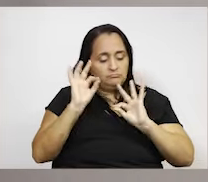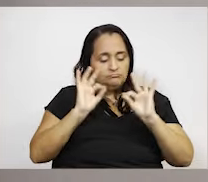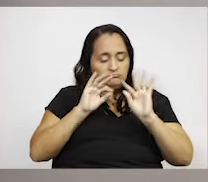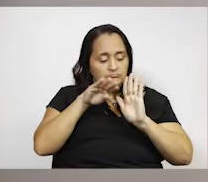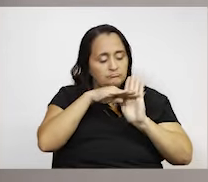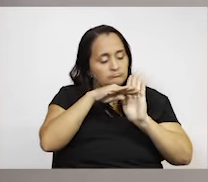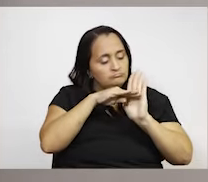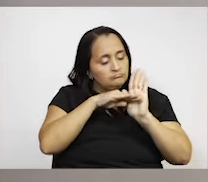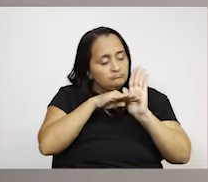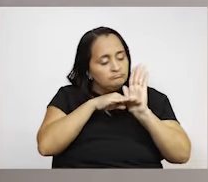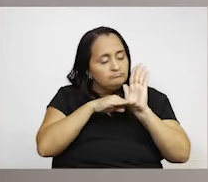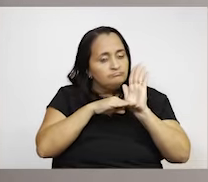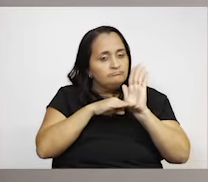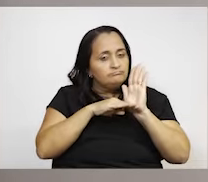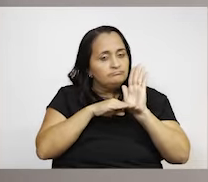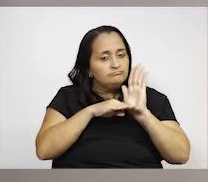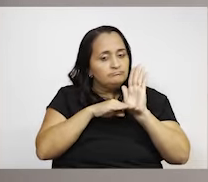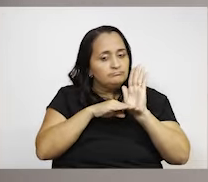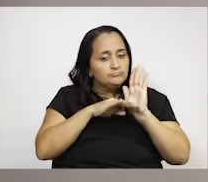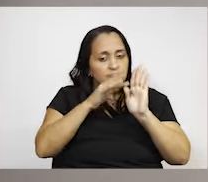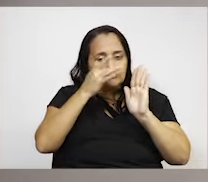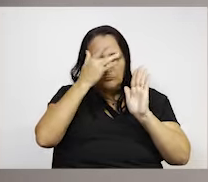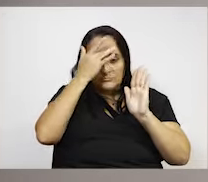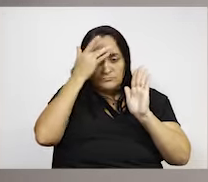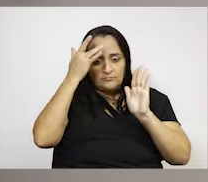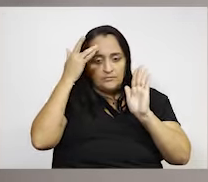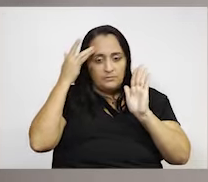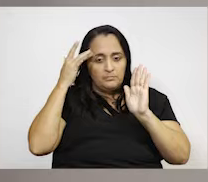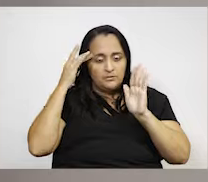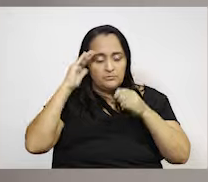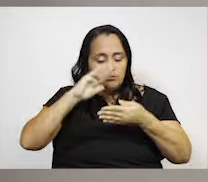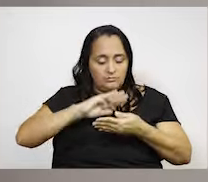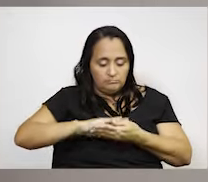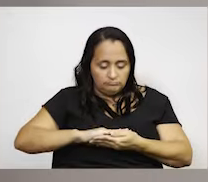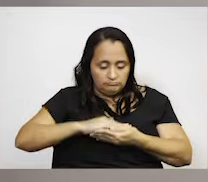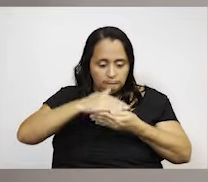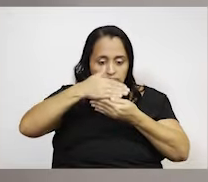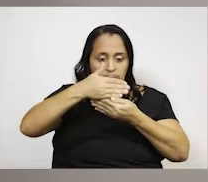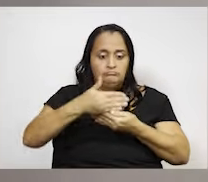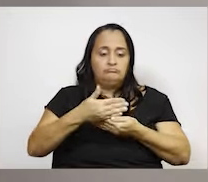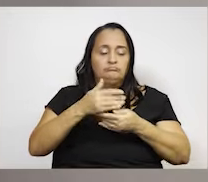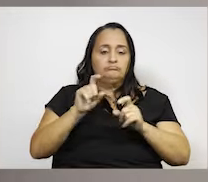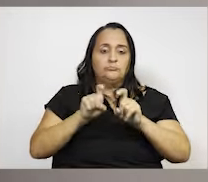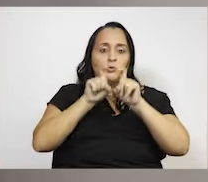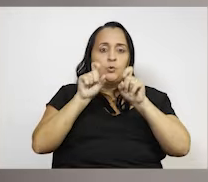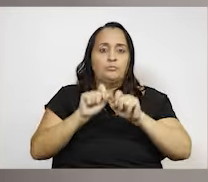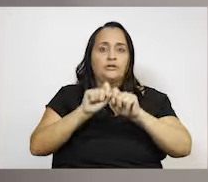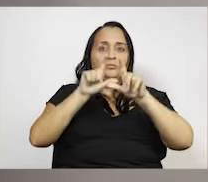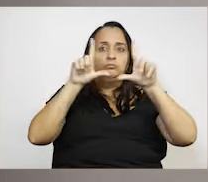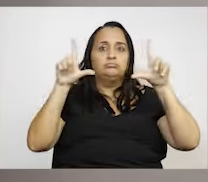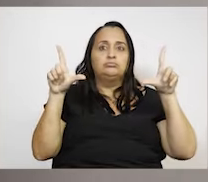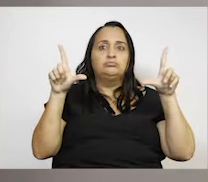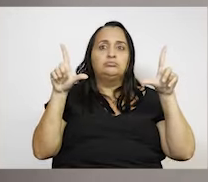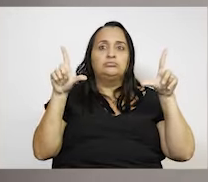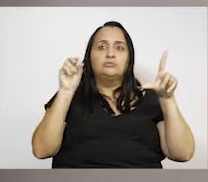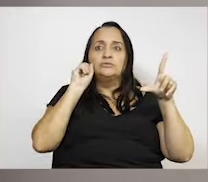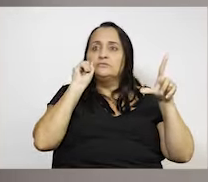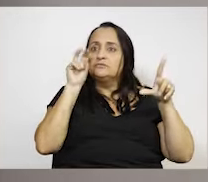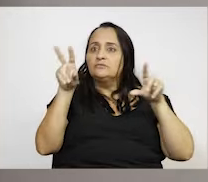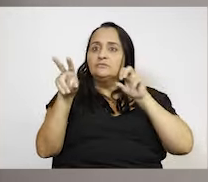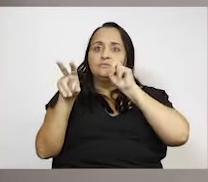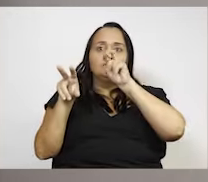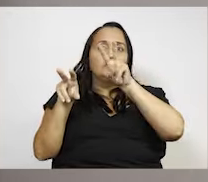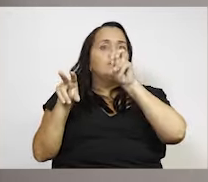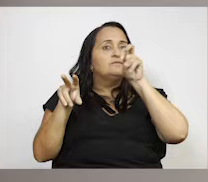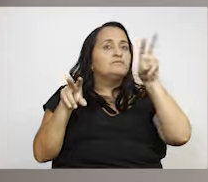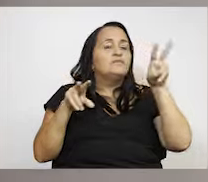planejar matérias. Então, a gente planeja matérias para quando o leitor ligar o computador às 5 da manhã, ele vai